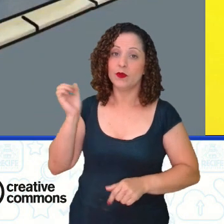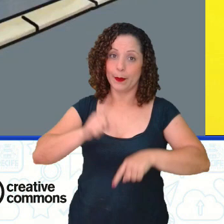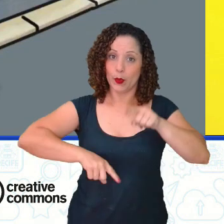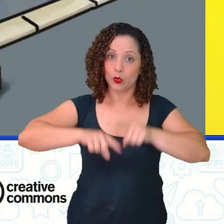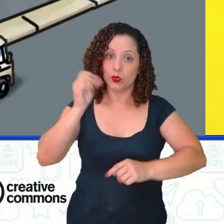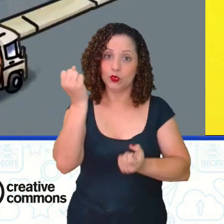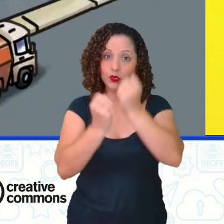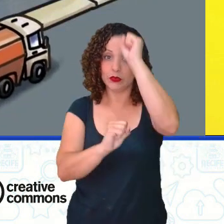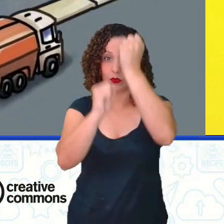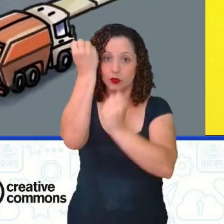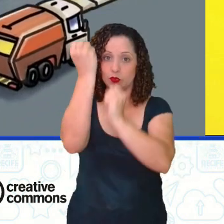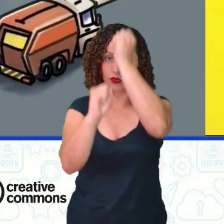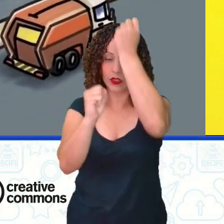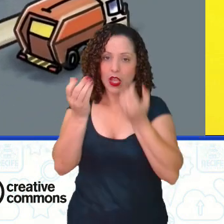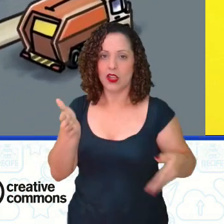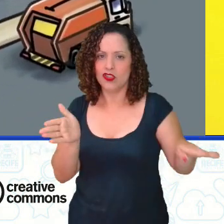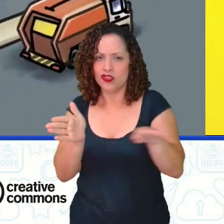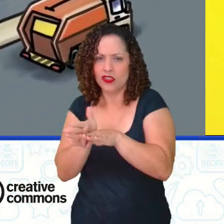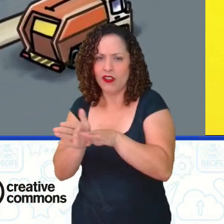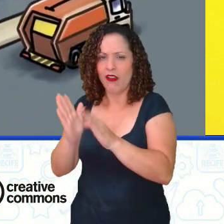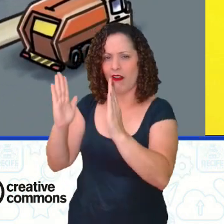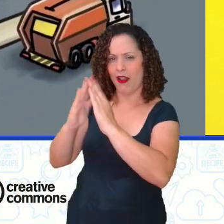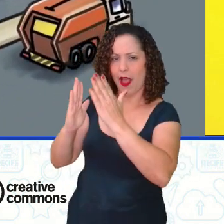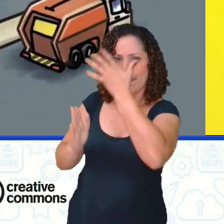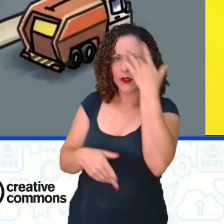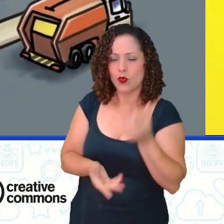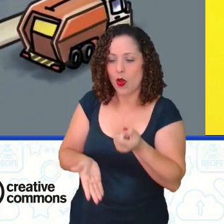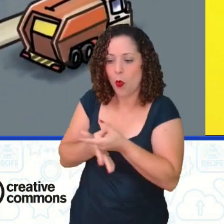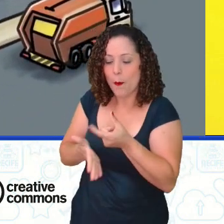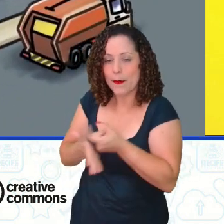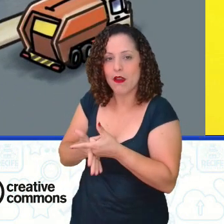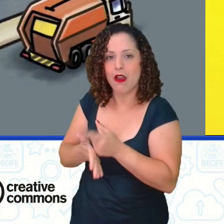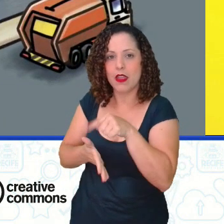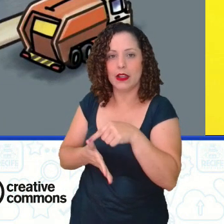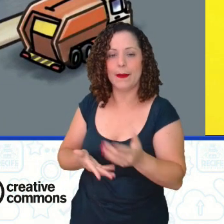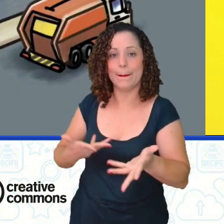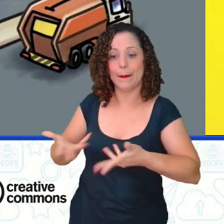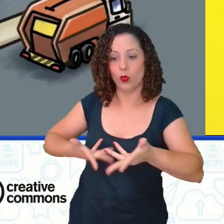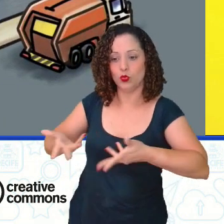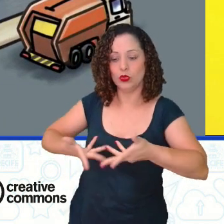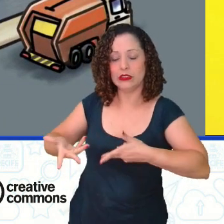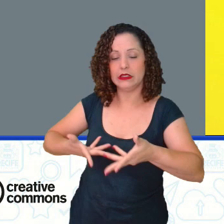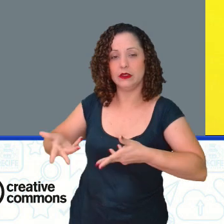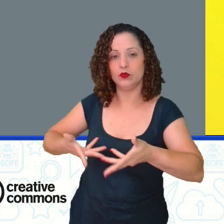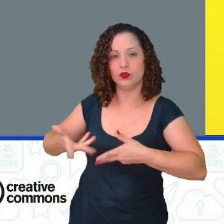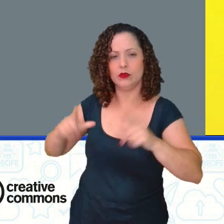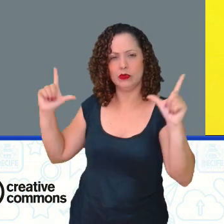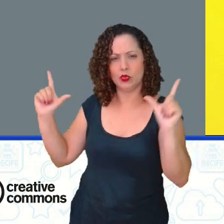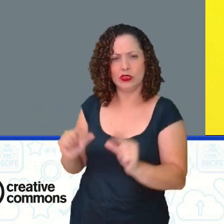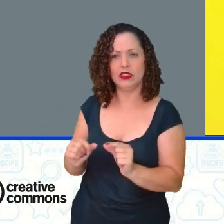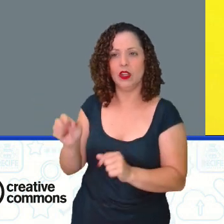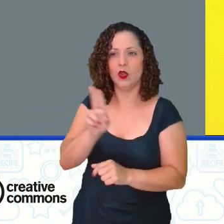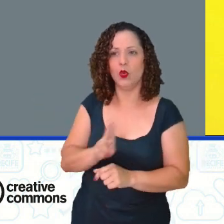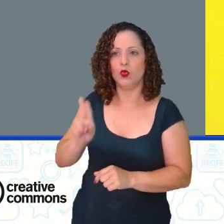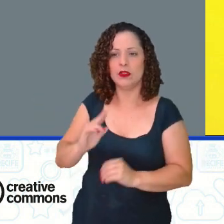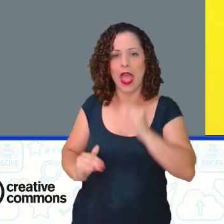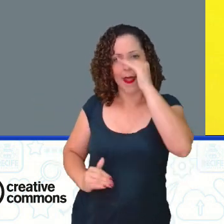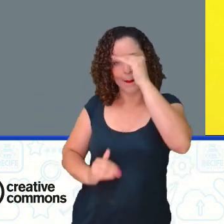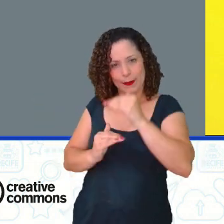indústria vão parar na casa do consumidor. Ele pode reduzir a produção de lixo, dando preferência a embalagens